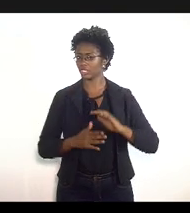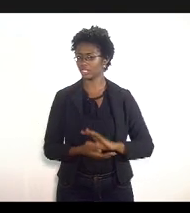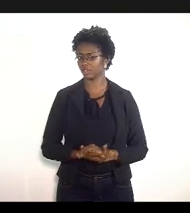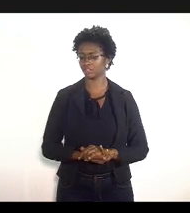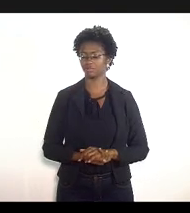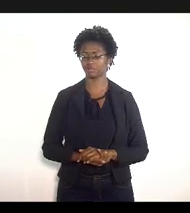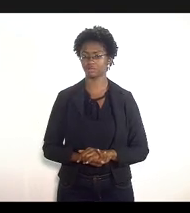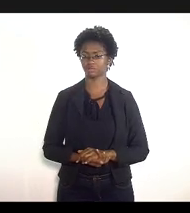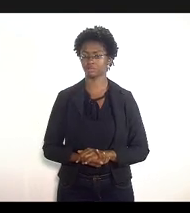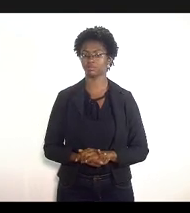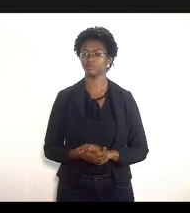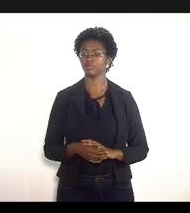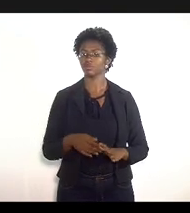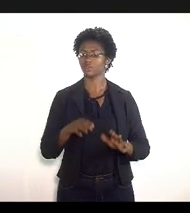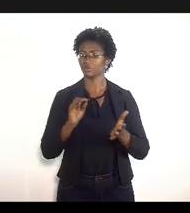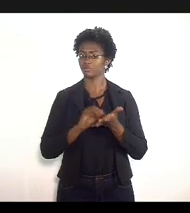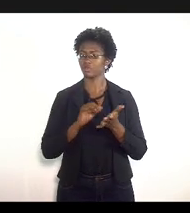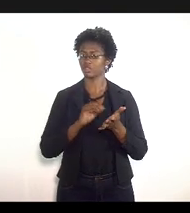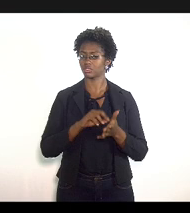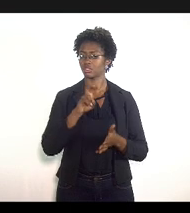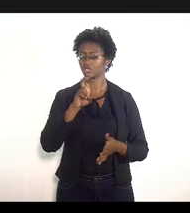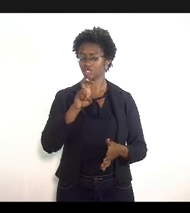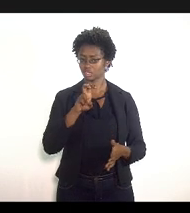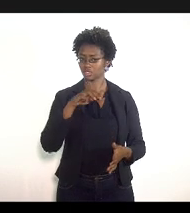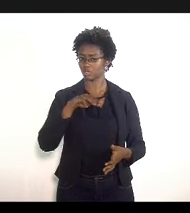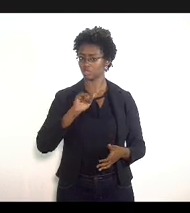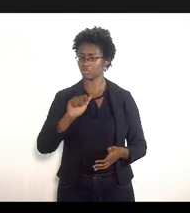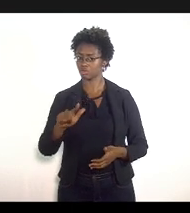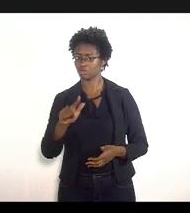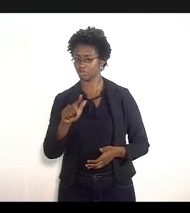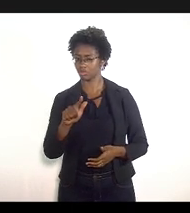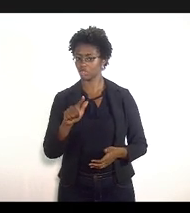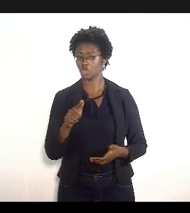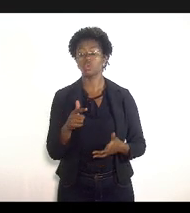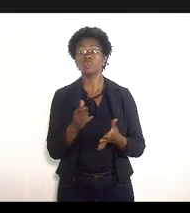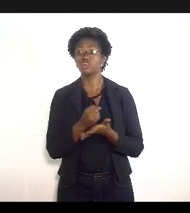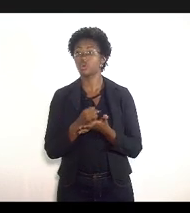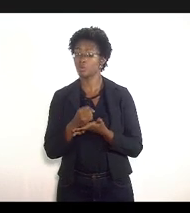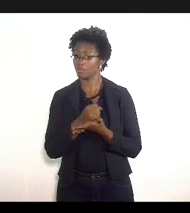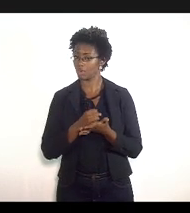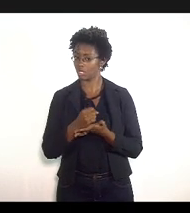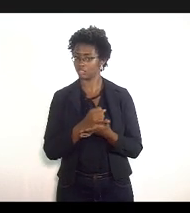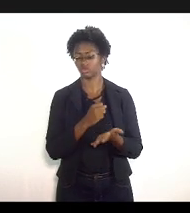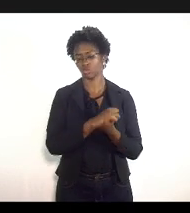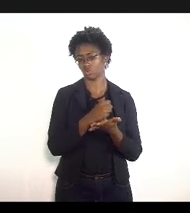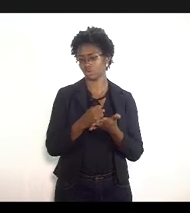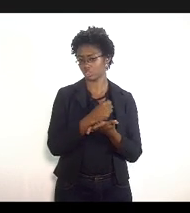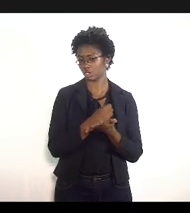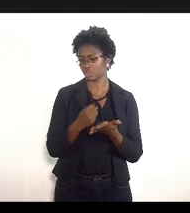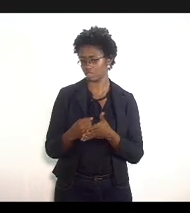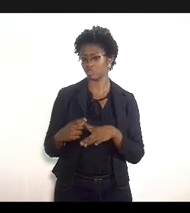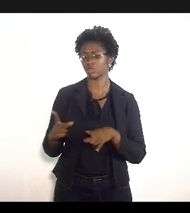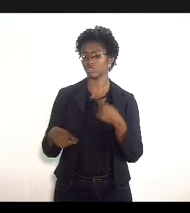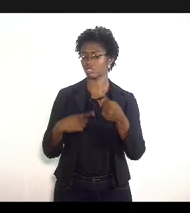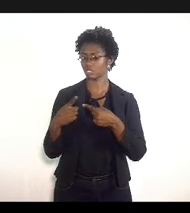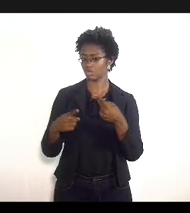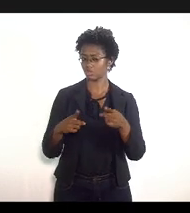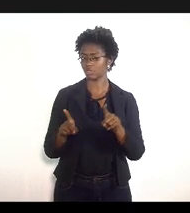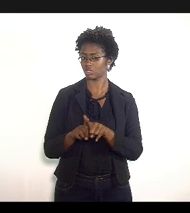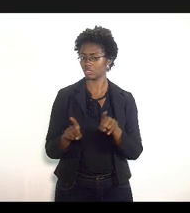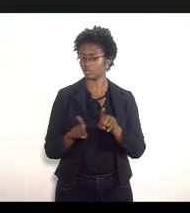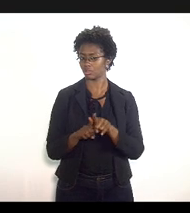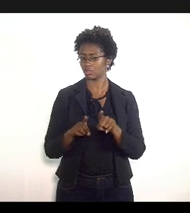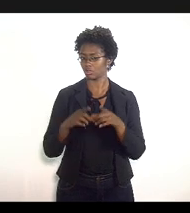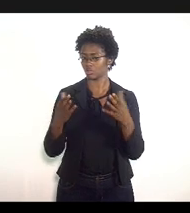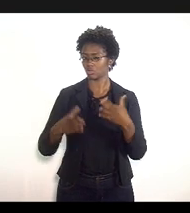aproximadamente 5 mil profissionais, no mínimo, como contratação e depois, posteriormente, como